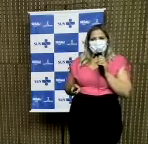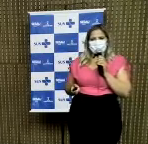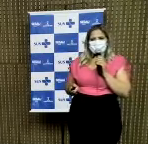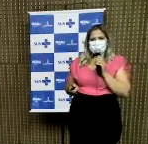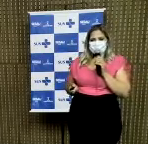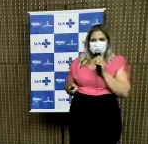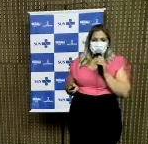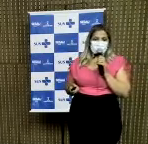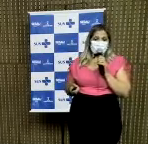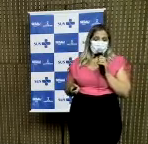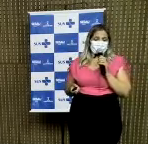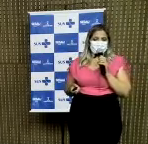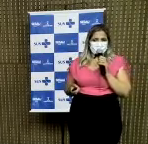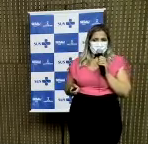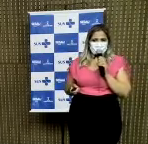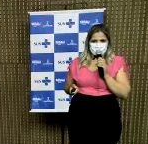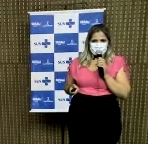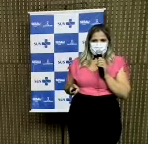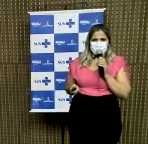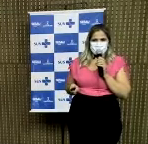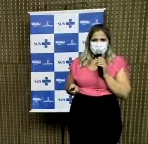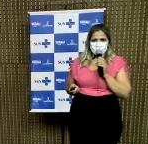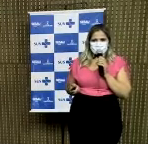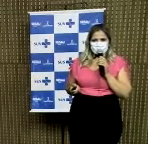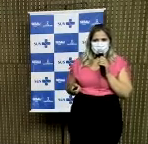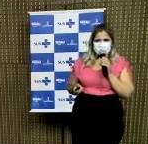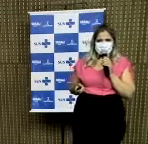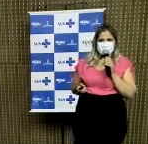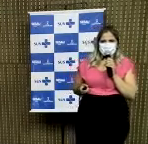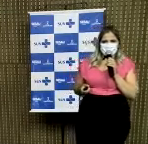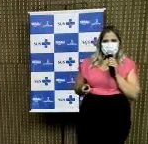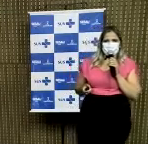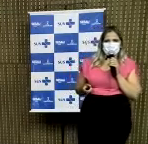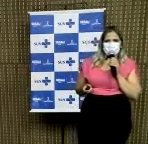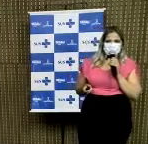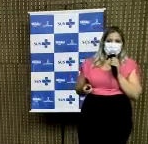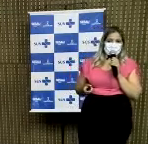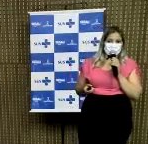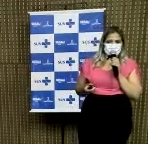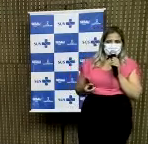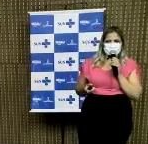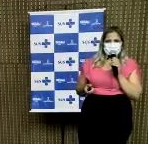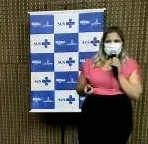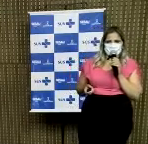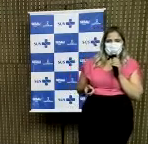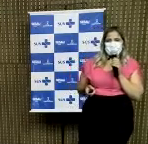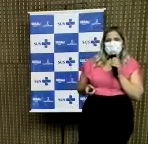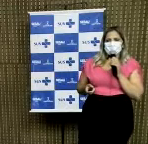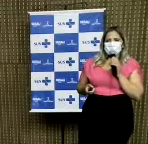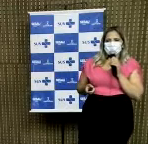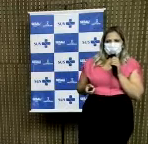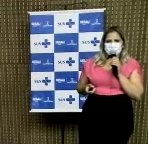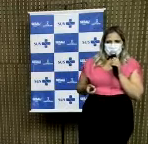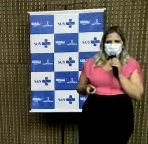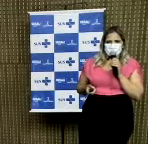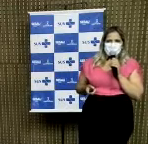Então, são 3 preceptoras e a enfermeira também, que é preceptora, e só de graduação, a gente não tem